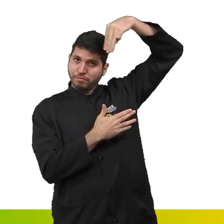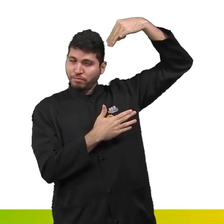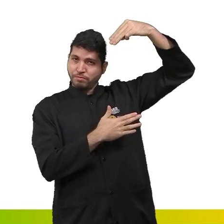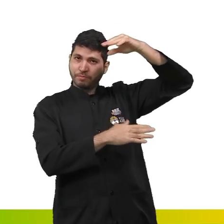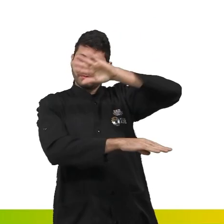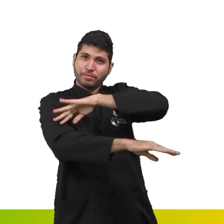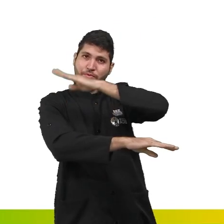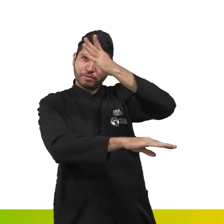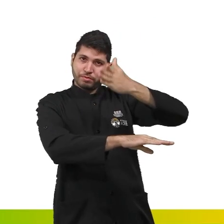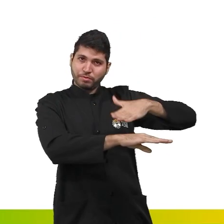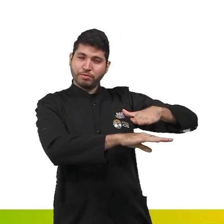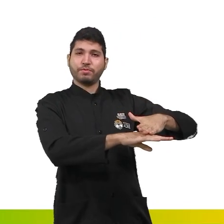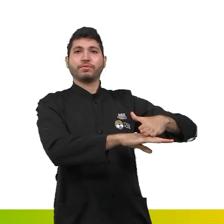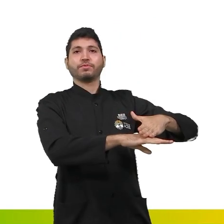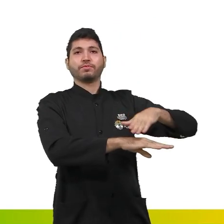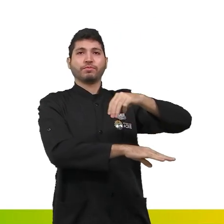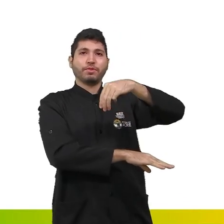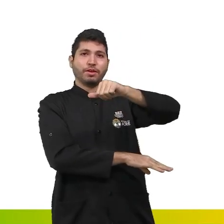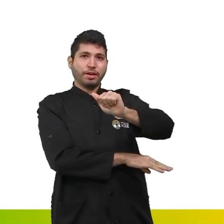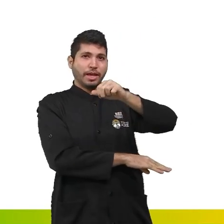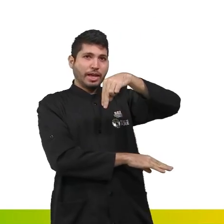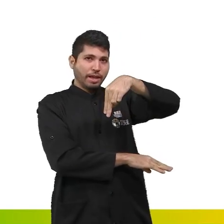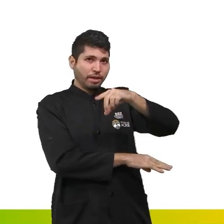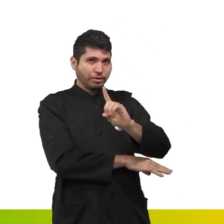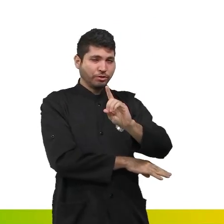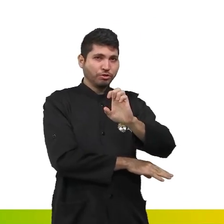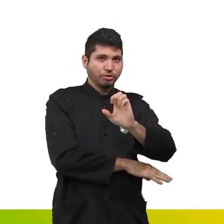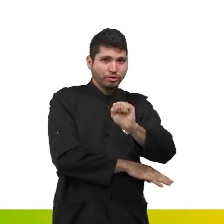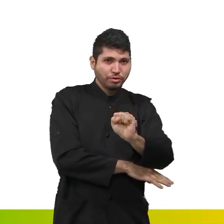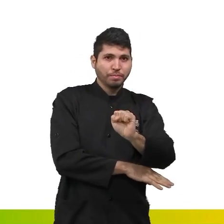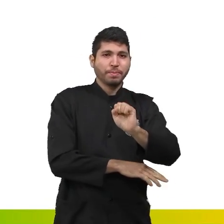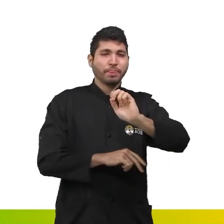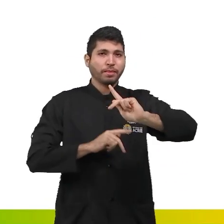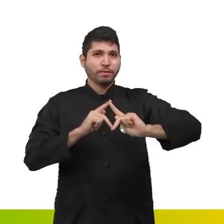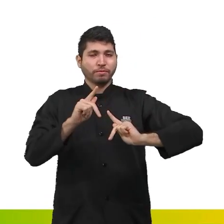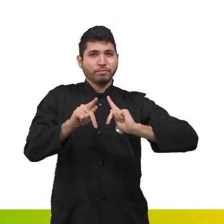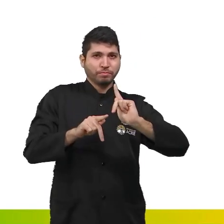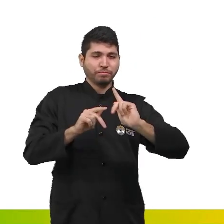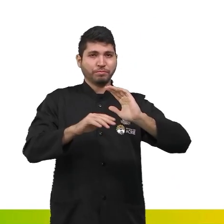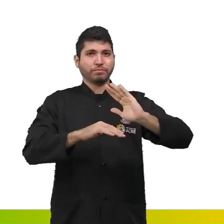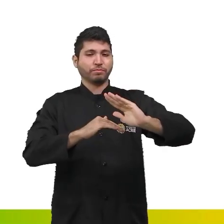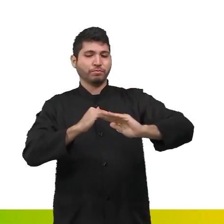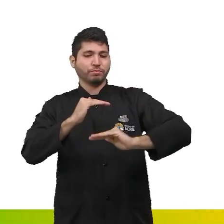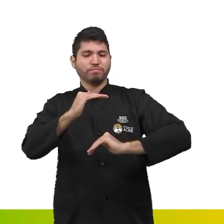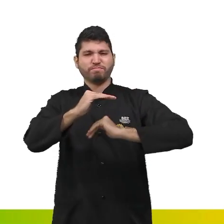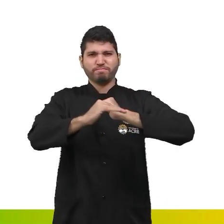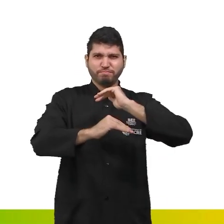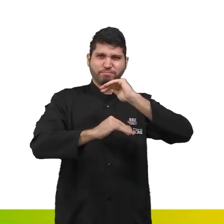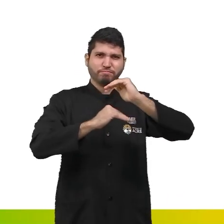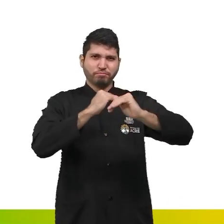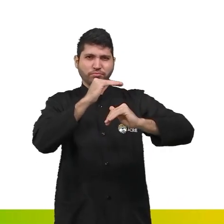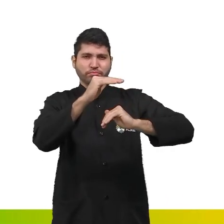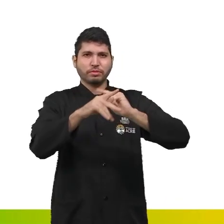grandes impérios. Esses povos aqui, ó, citados, desenvolveram sociedades complexas,